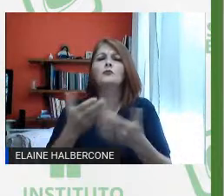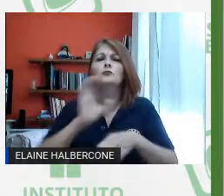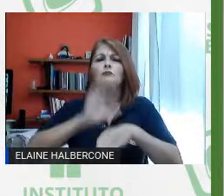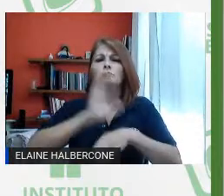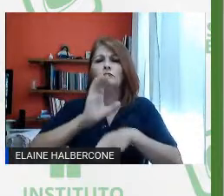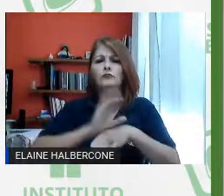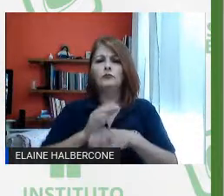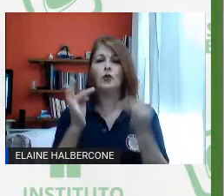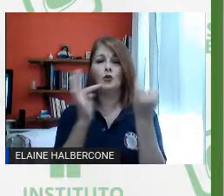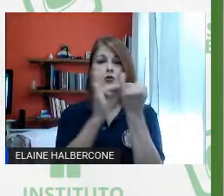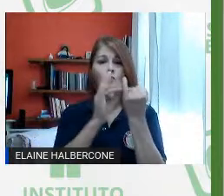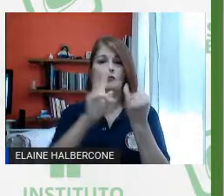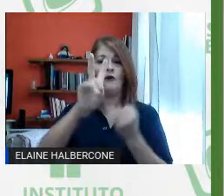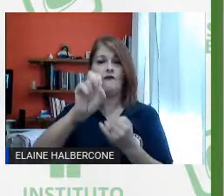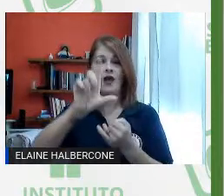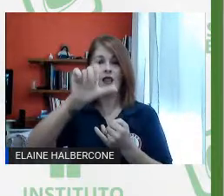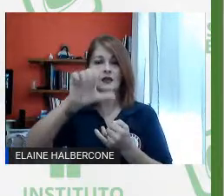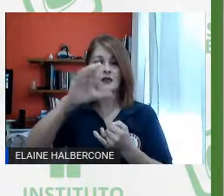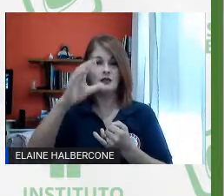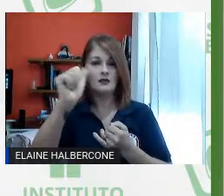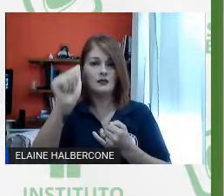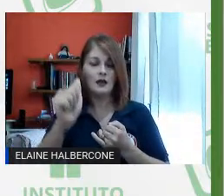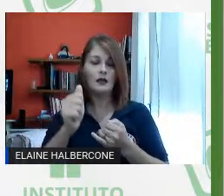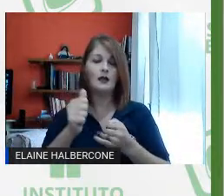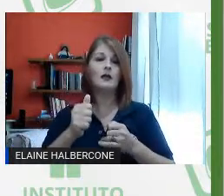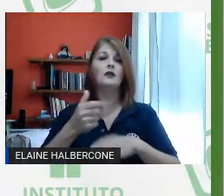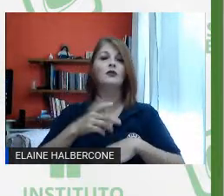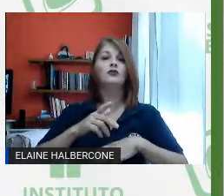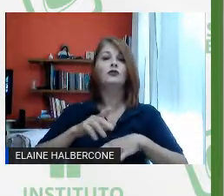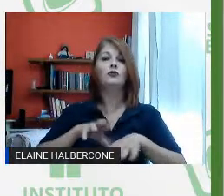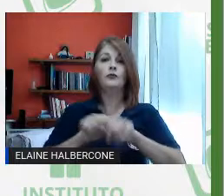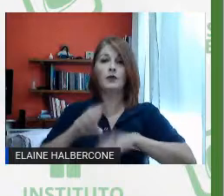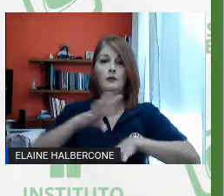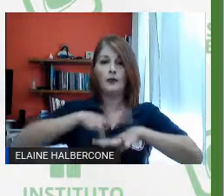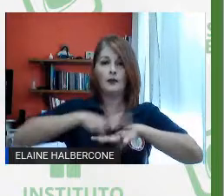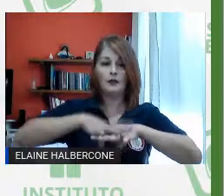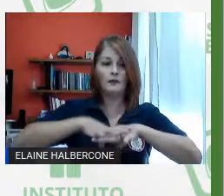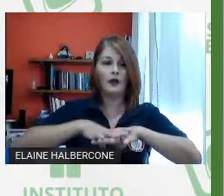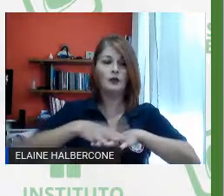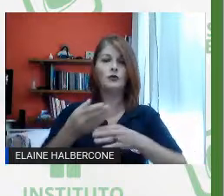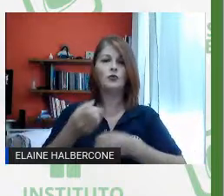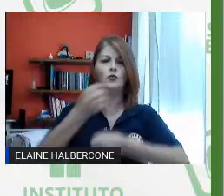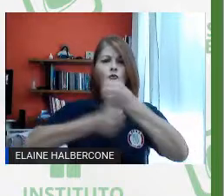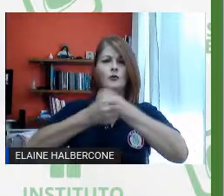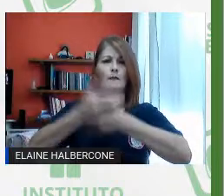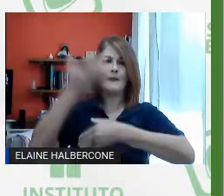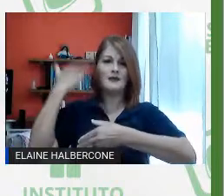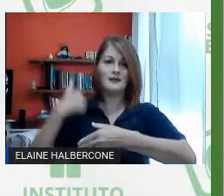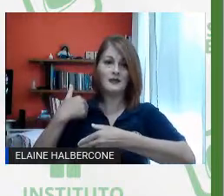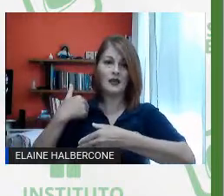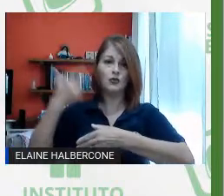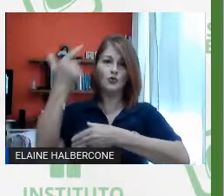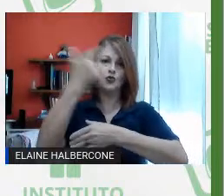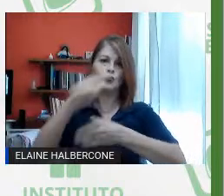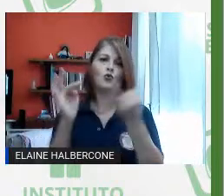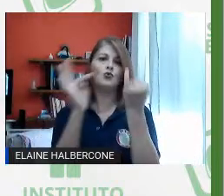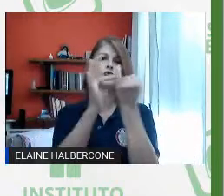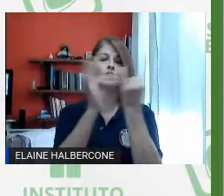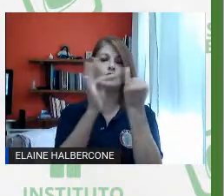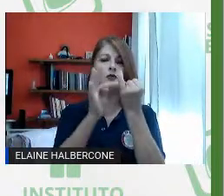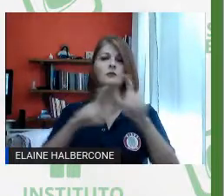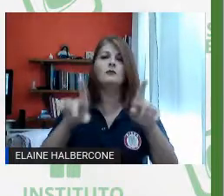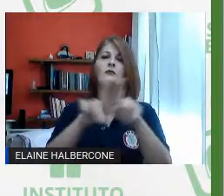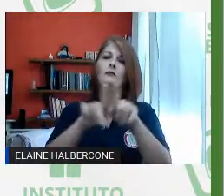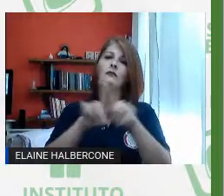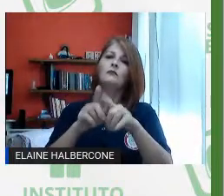do Campus Valença, né? Do curso de licenciatura em matemática. E desde o ano passado, assim como as outras instituições, a gente entrou em estágio